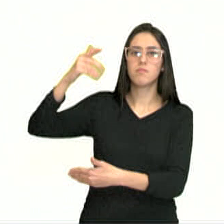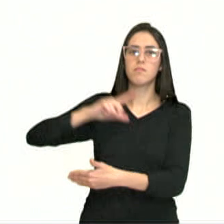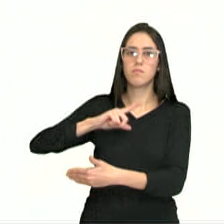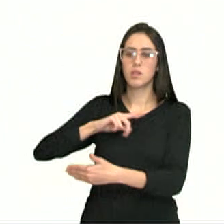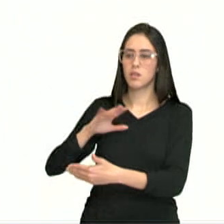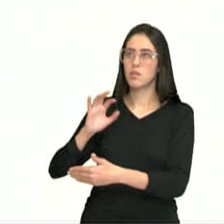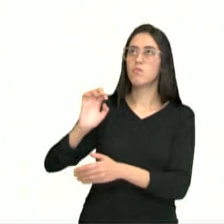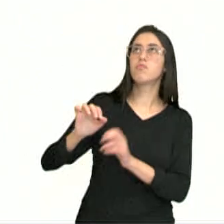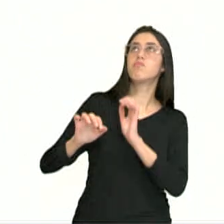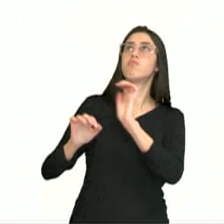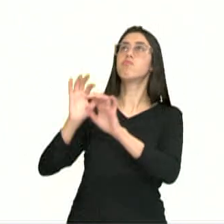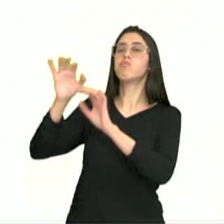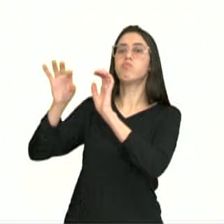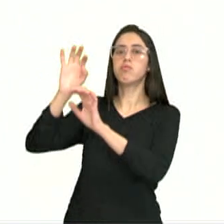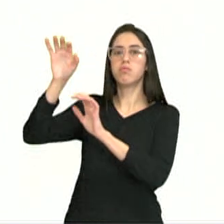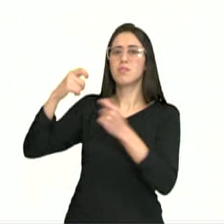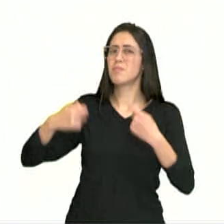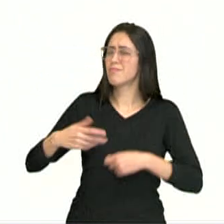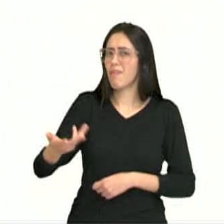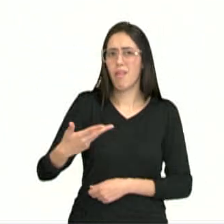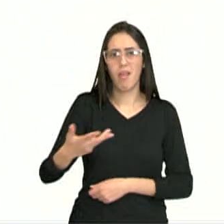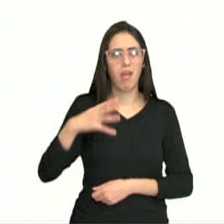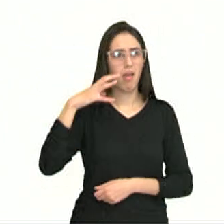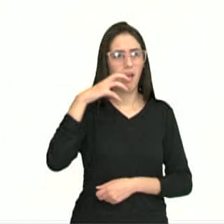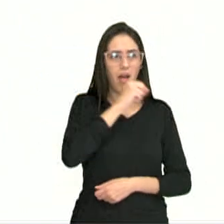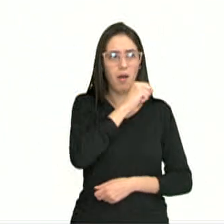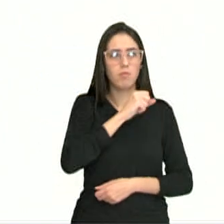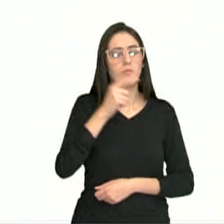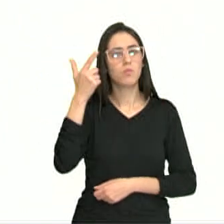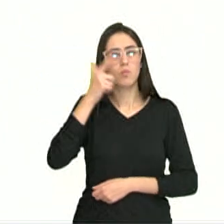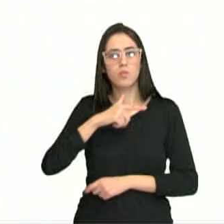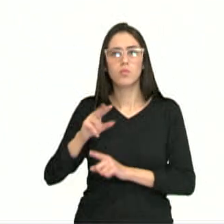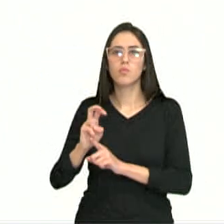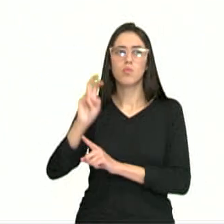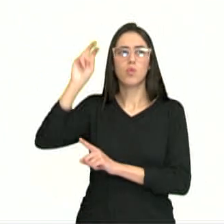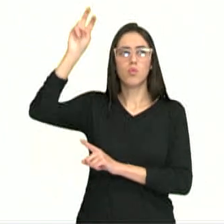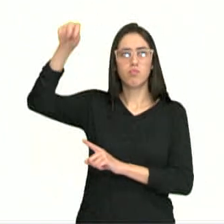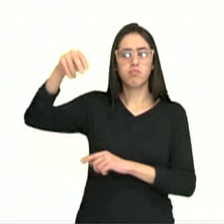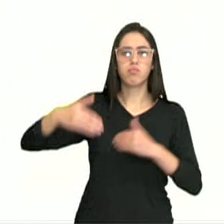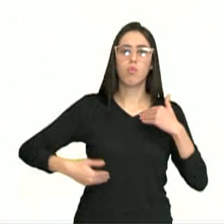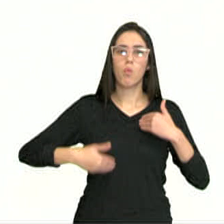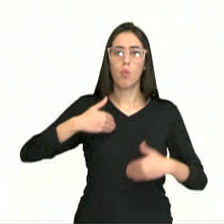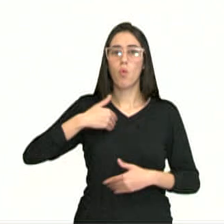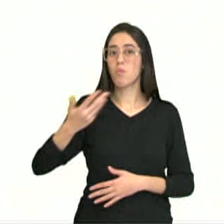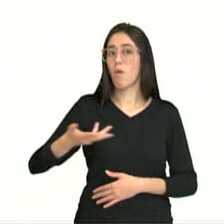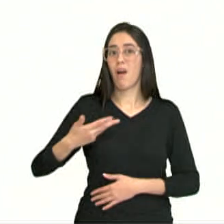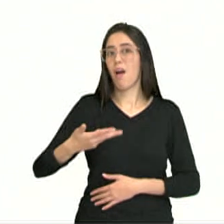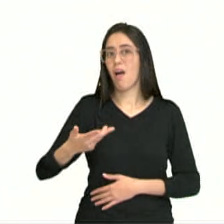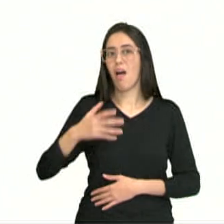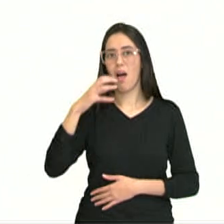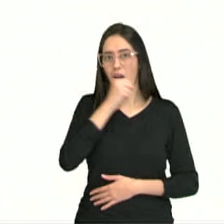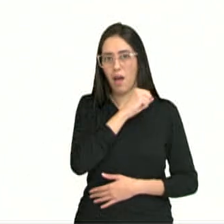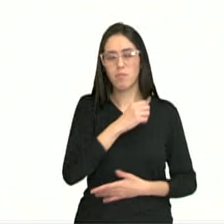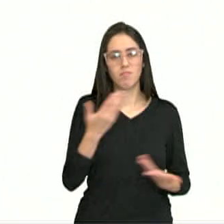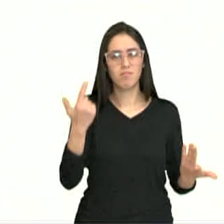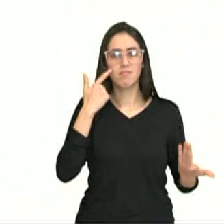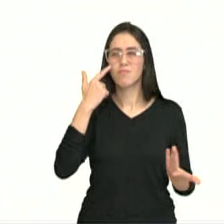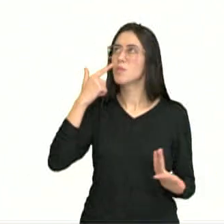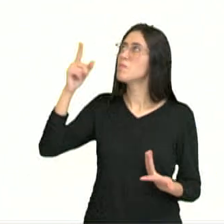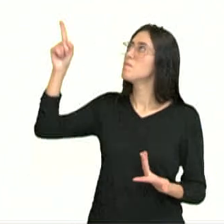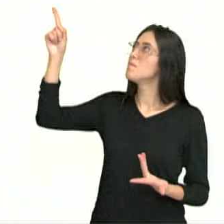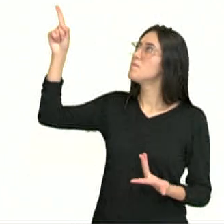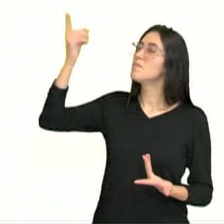O traçador deve ser ágil e atingir o obstáculo com o corpo em alta velocidade. Então vocês podem ver que ele